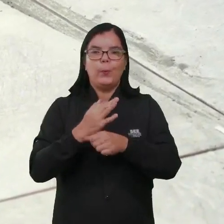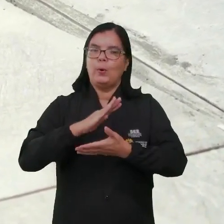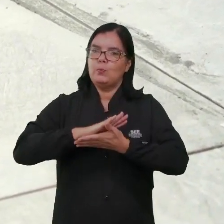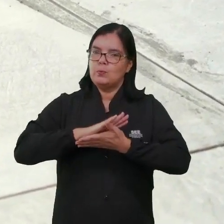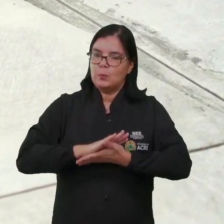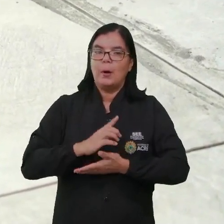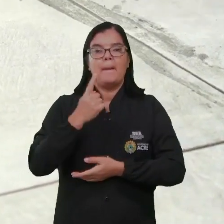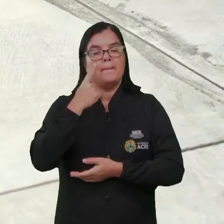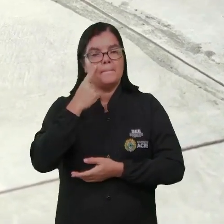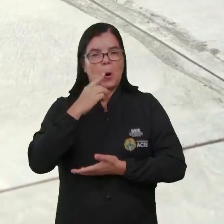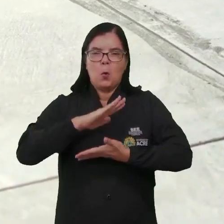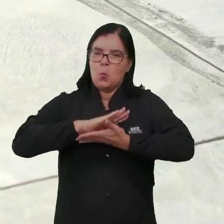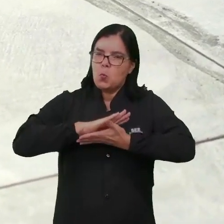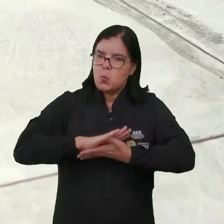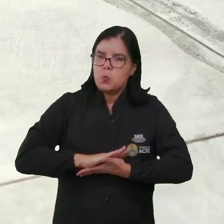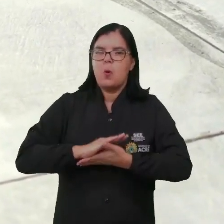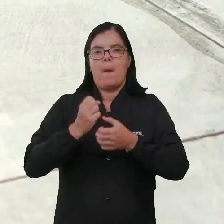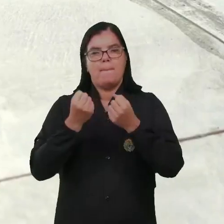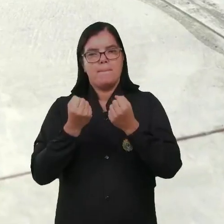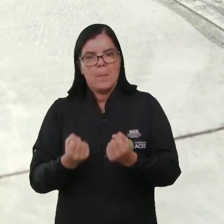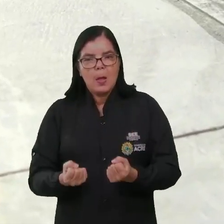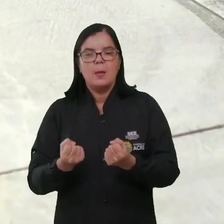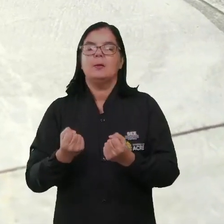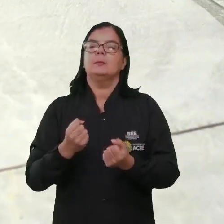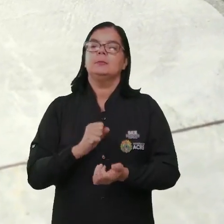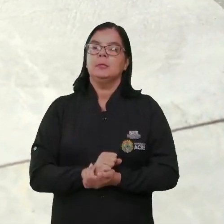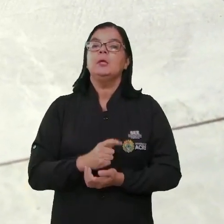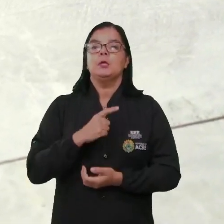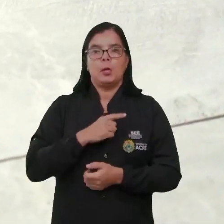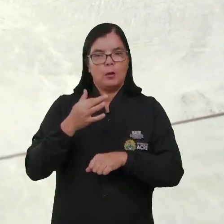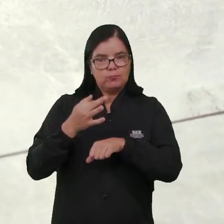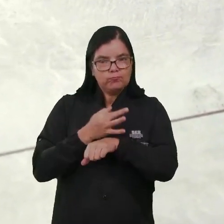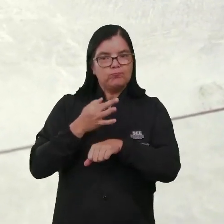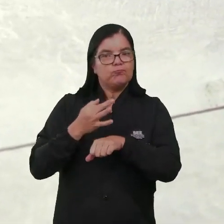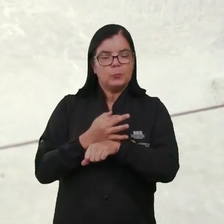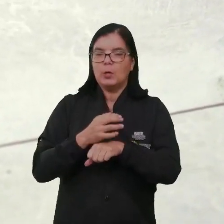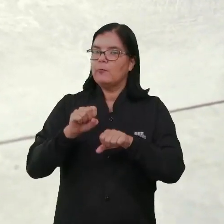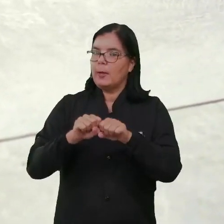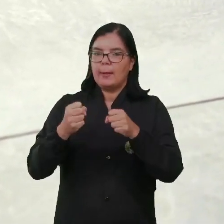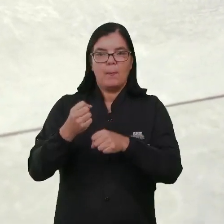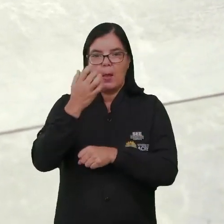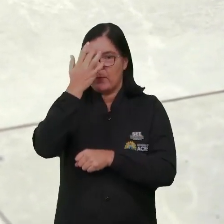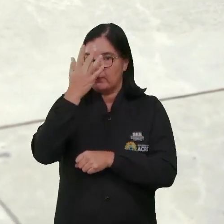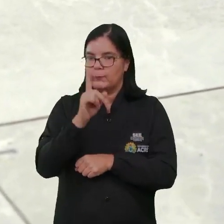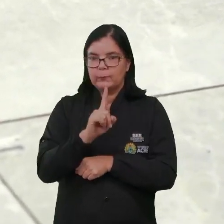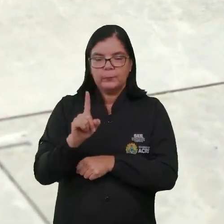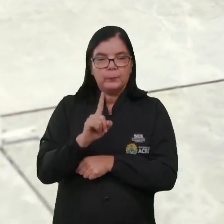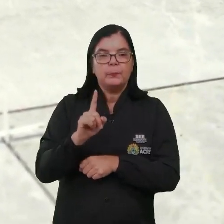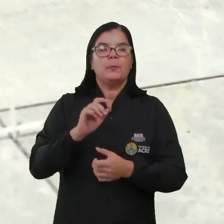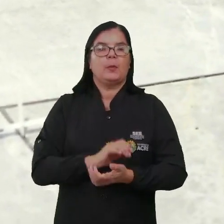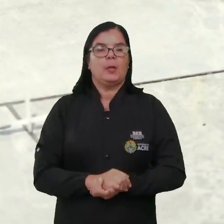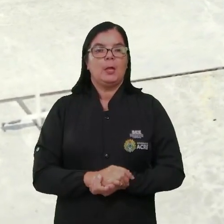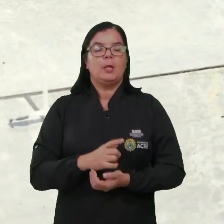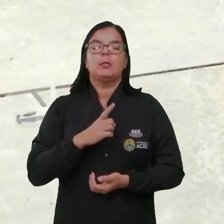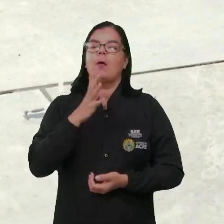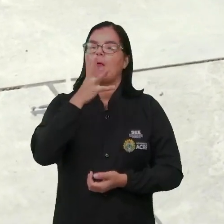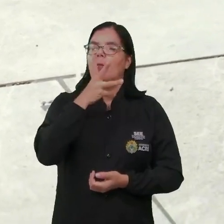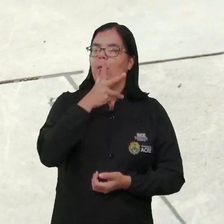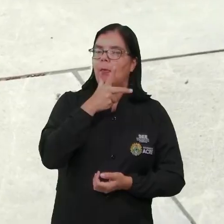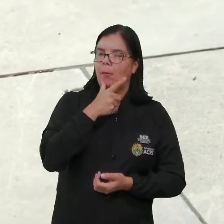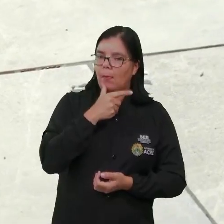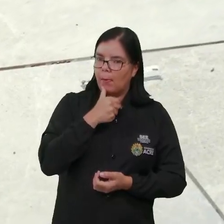Então, a gente pode colocar pressão, peso, né? Que ele não vai se partir, ele não vai se quebrar. Ele tem uma